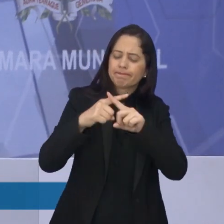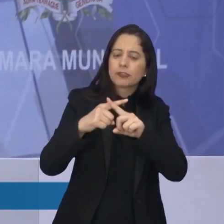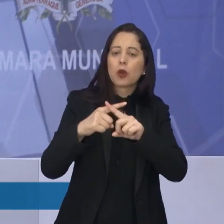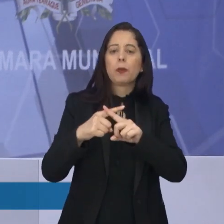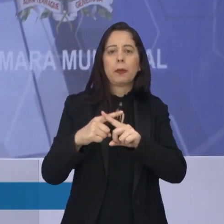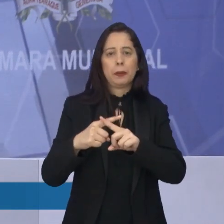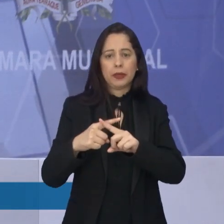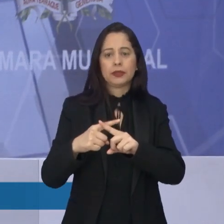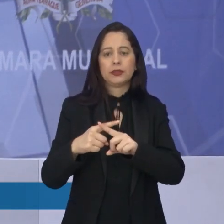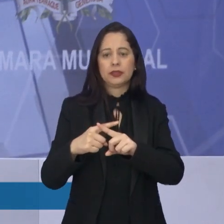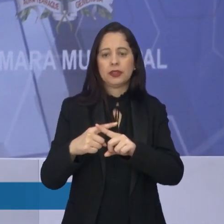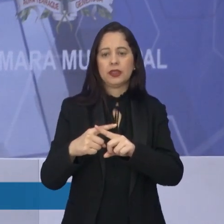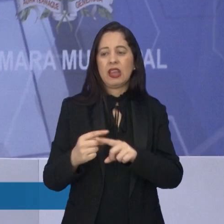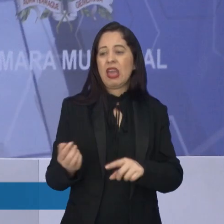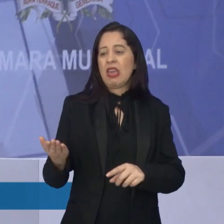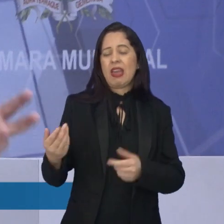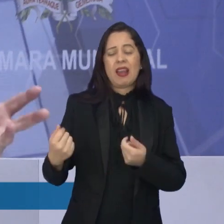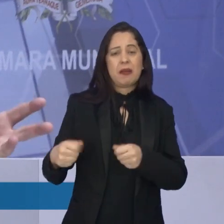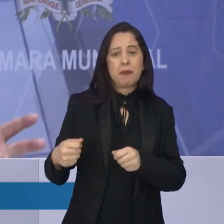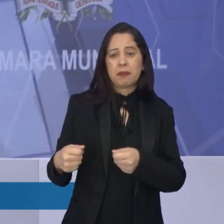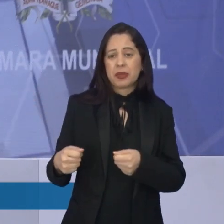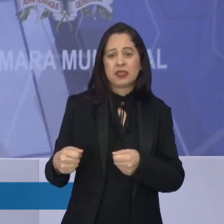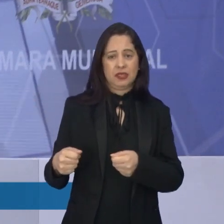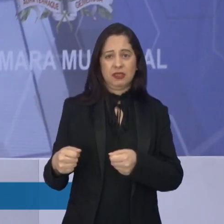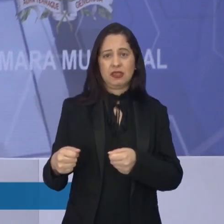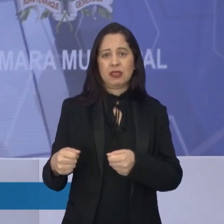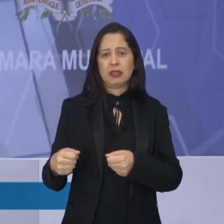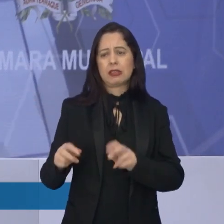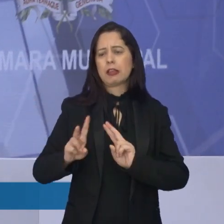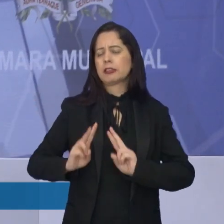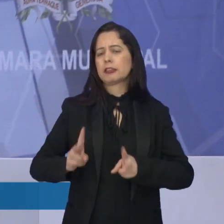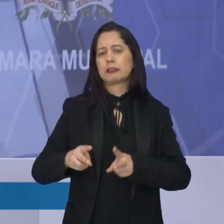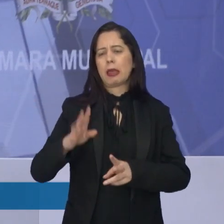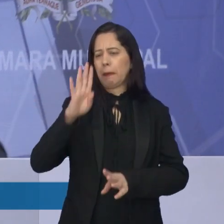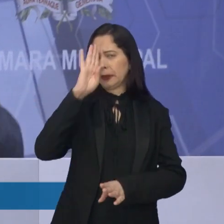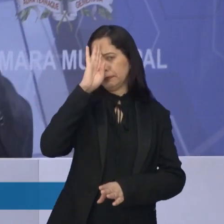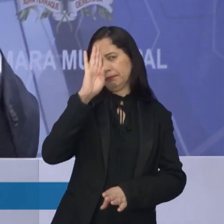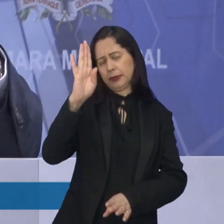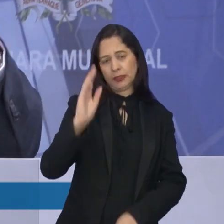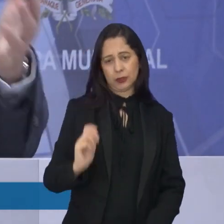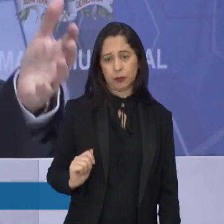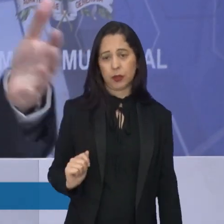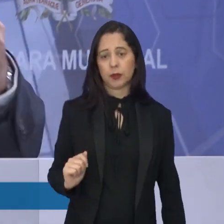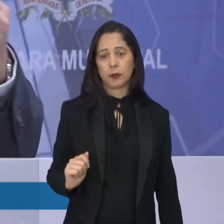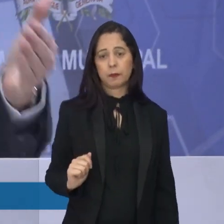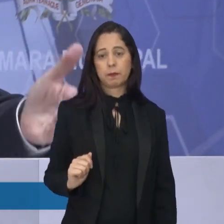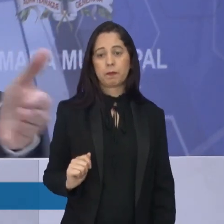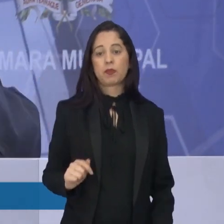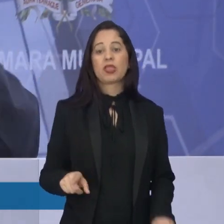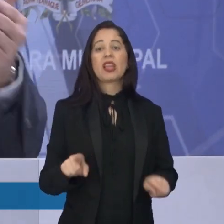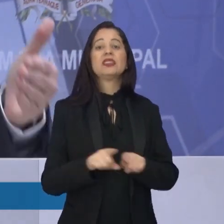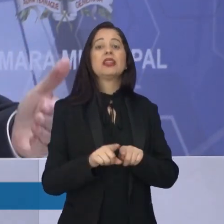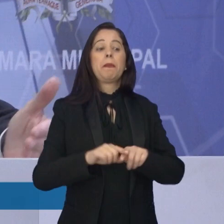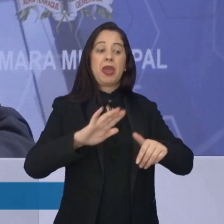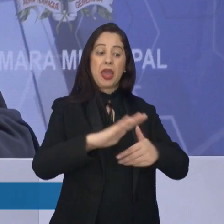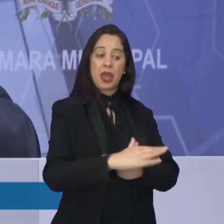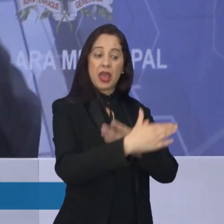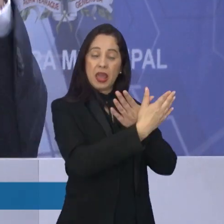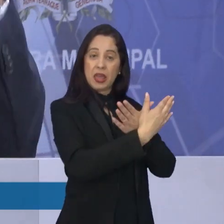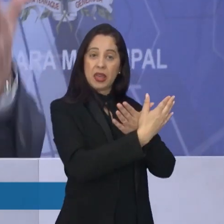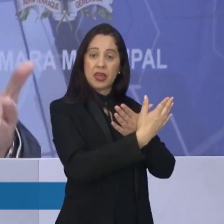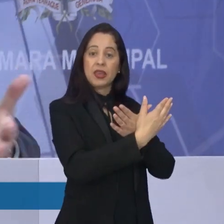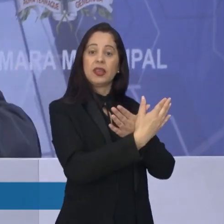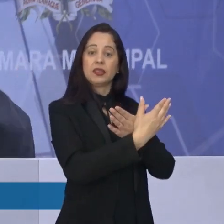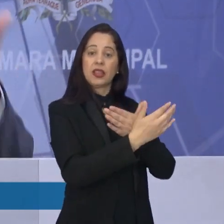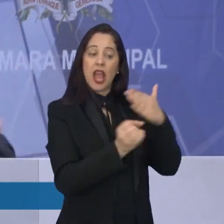especificidades. Não é justo esperar isso da Univap. Também não mencionei o ITA, o Instituto Federal,